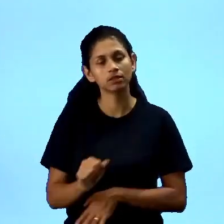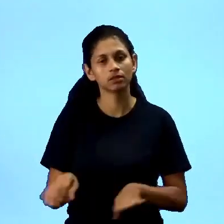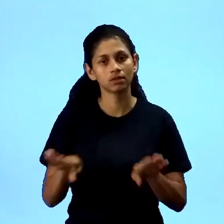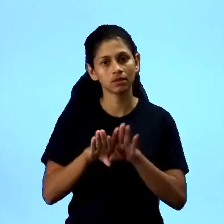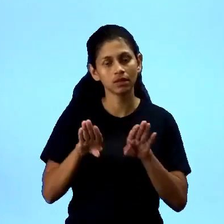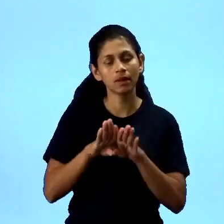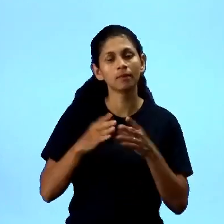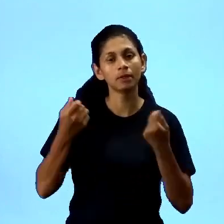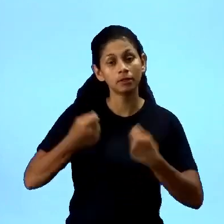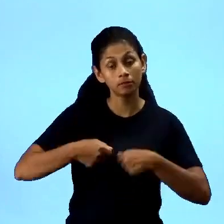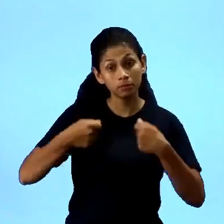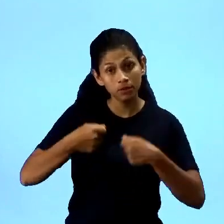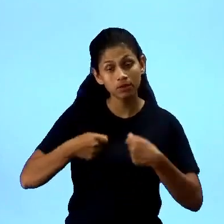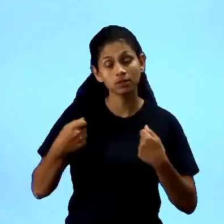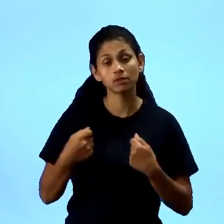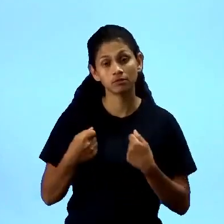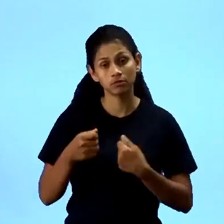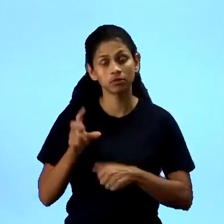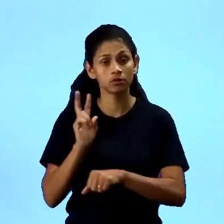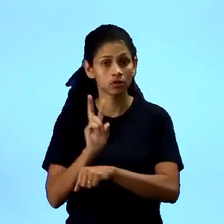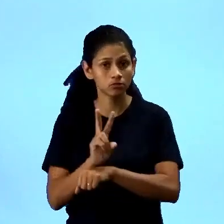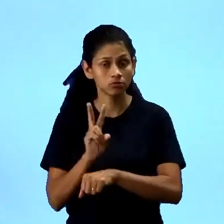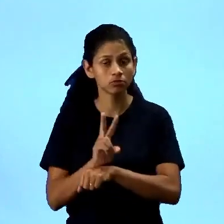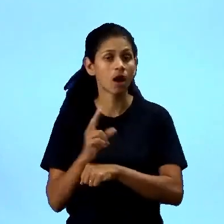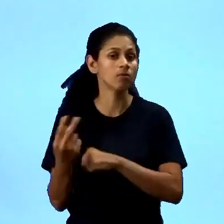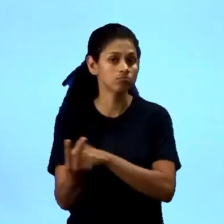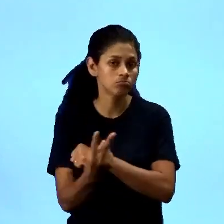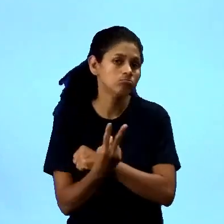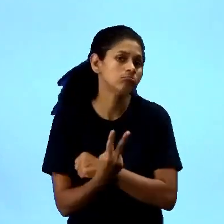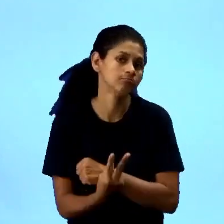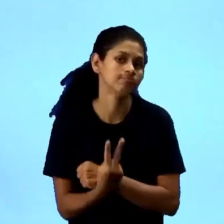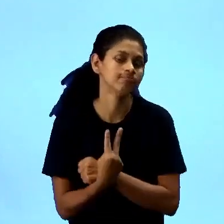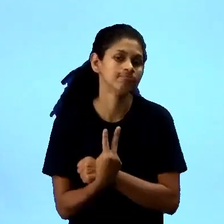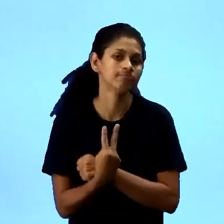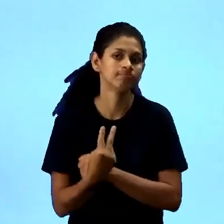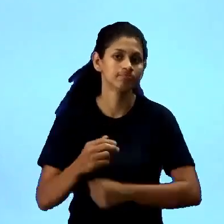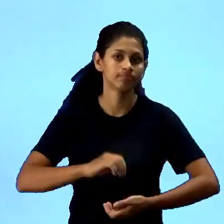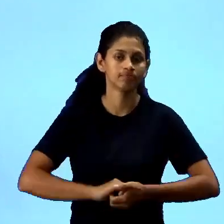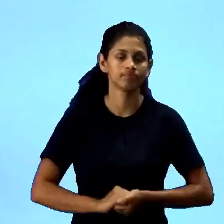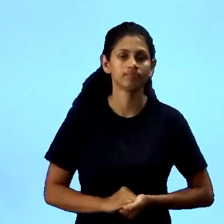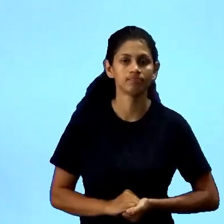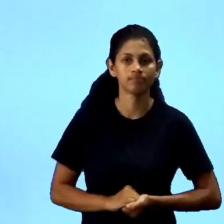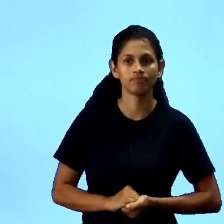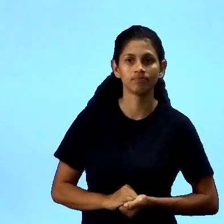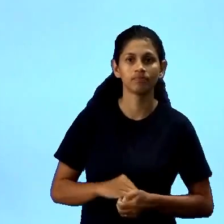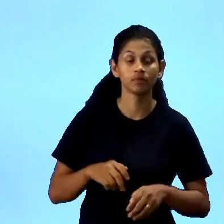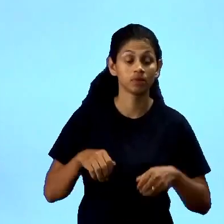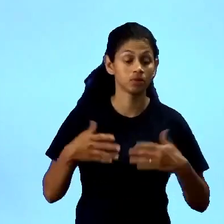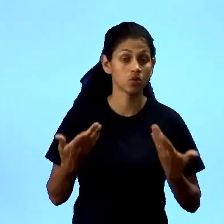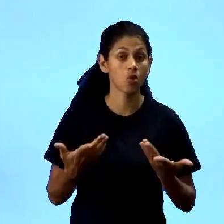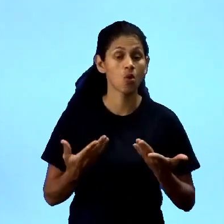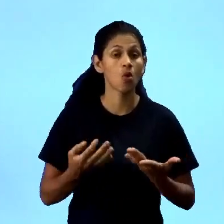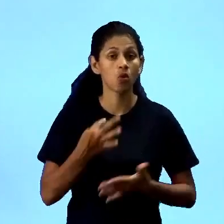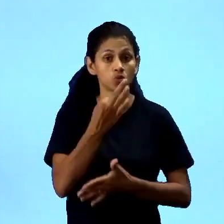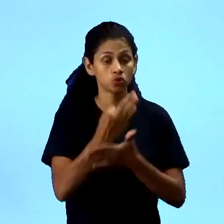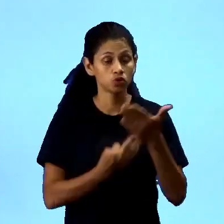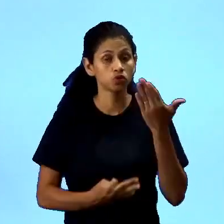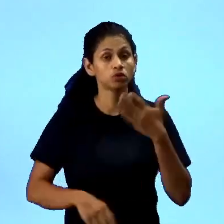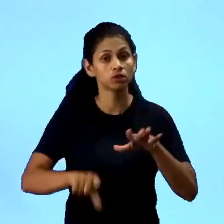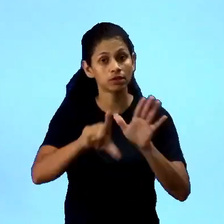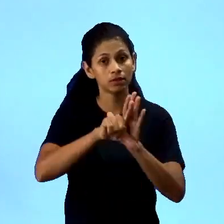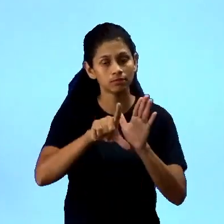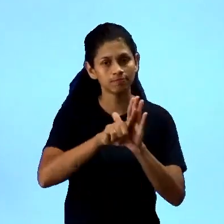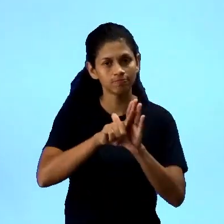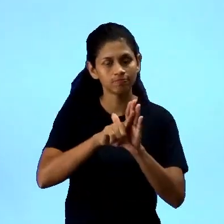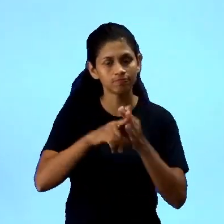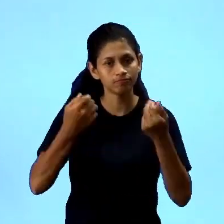em um animal é maus tratos, mas por que bater em uma criança é chamado de educação? Então os textos jurídicos, eles vêm para que a gente